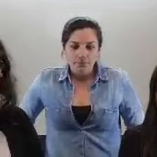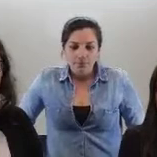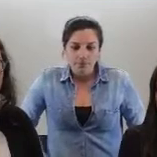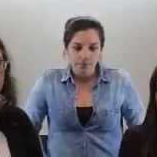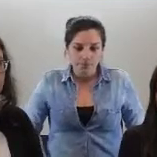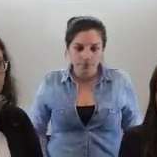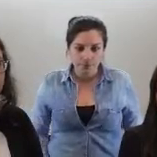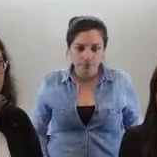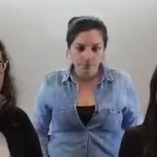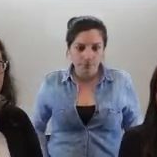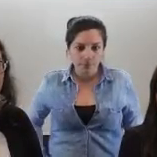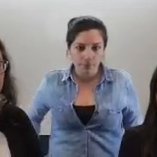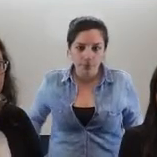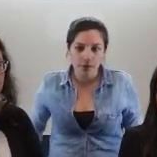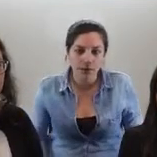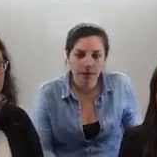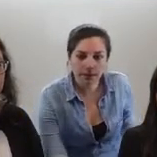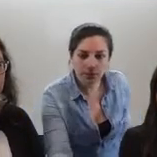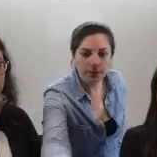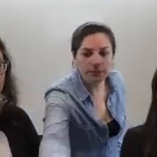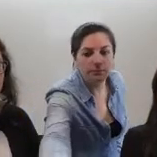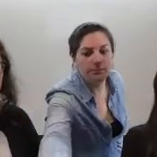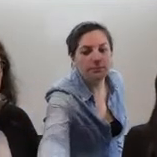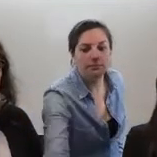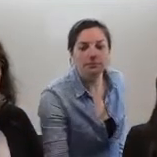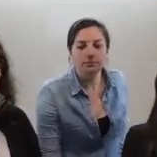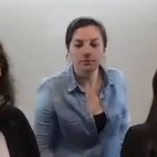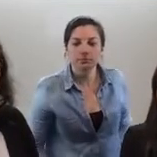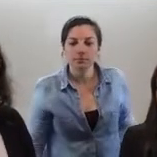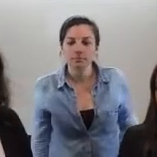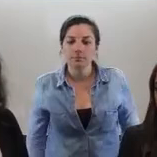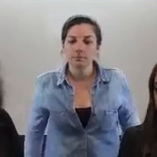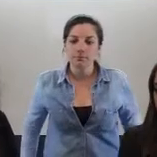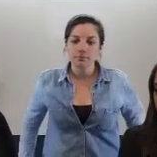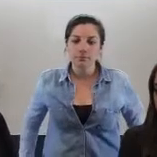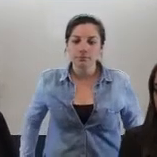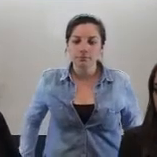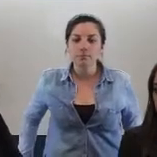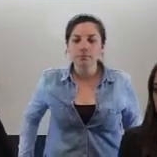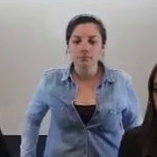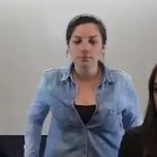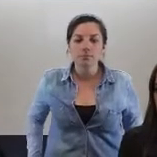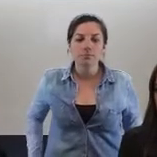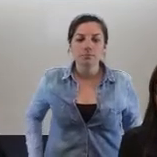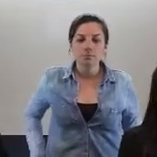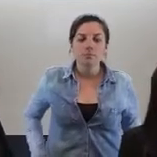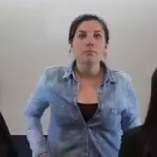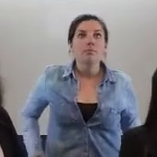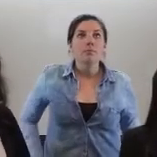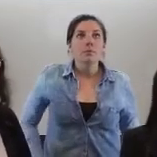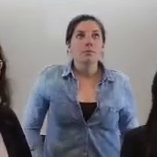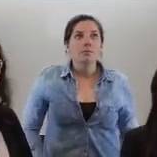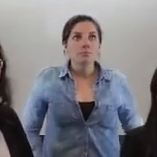sei por que ela não tá abrindo. É este aqui. Ó, vocês estão utilizando esse livro